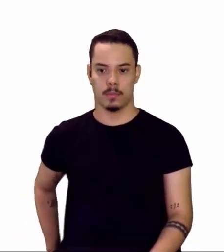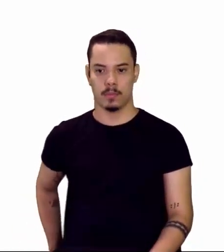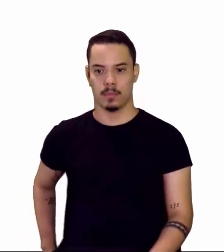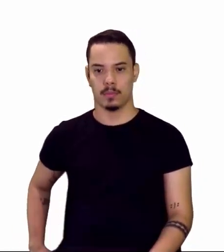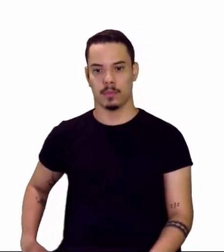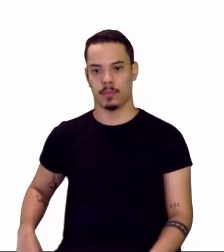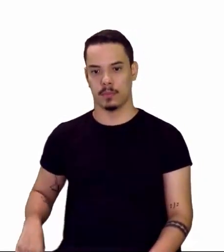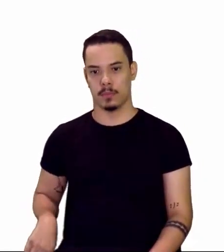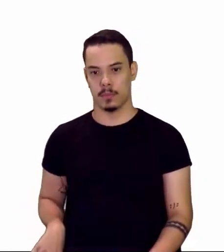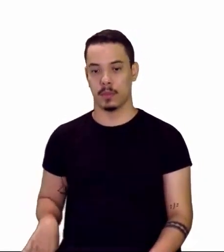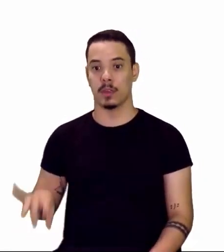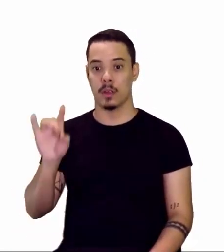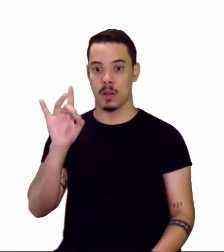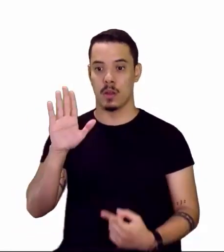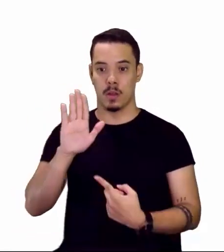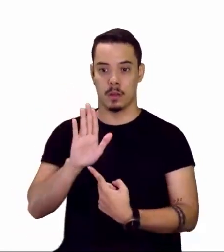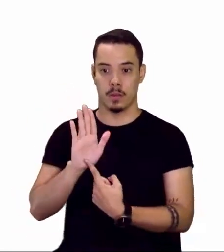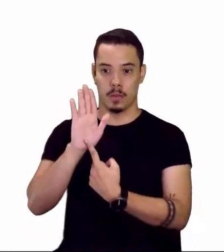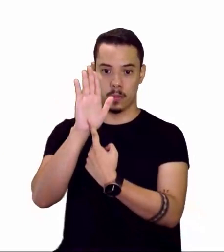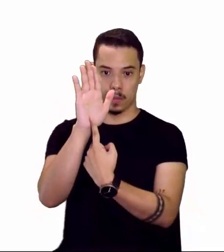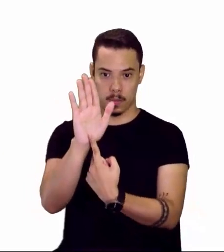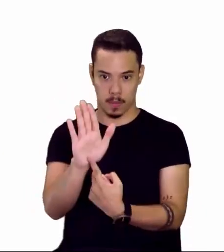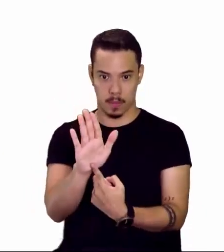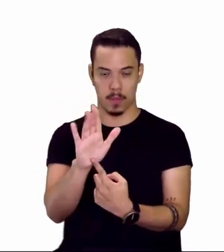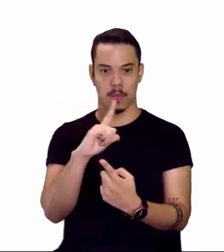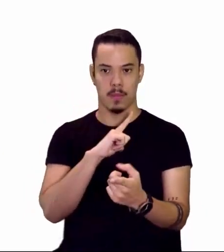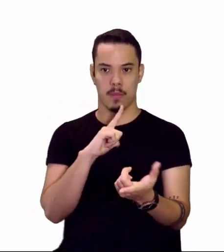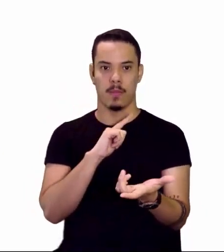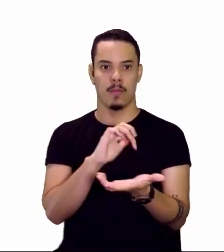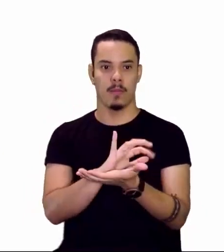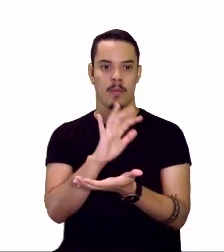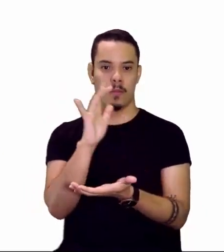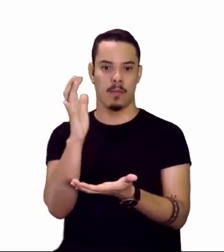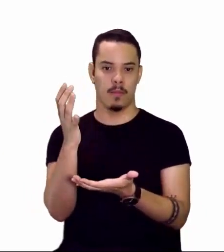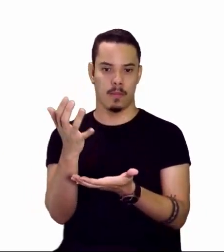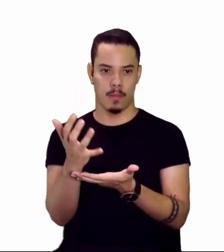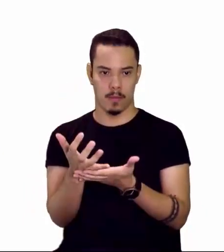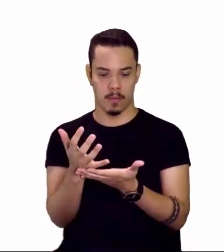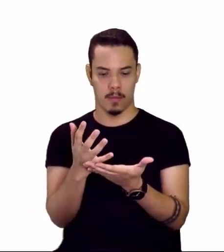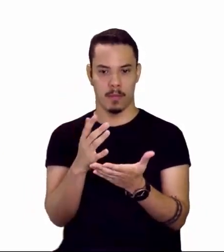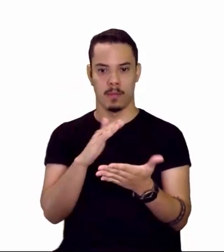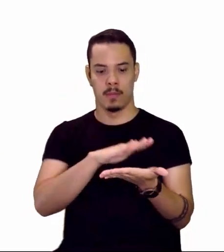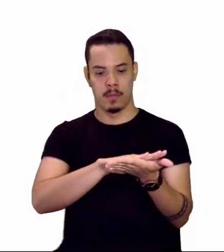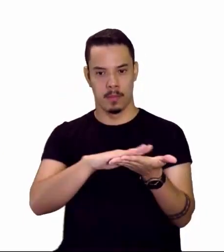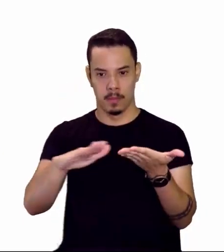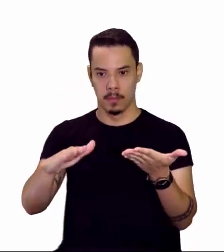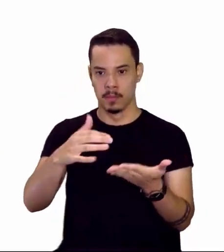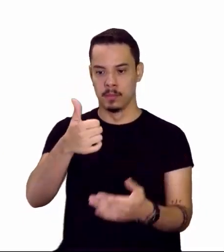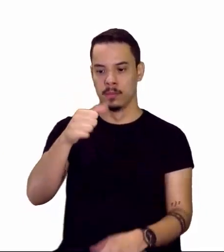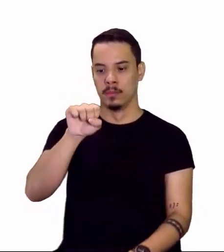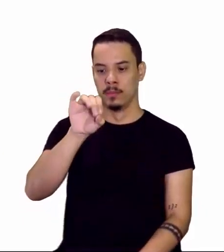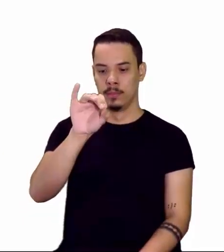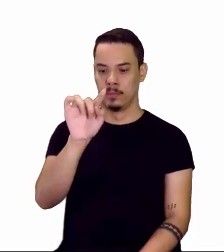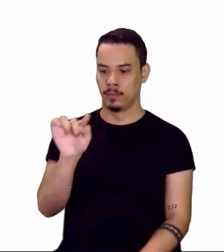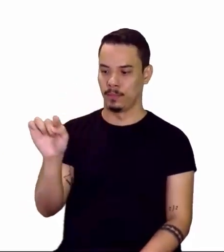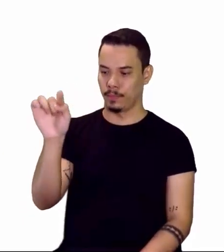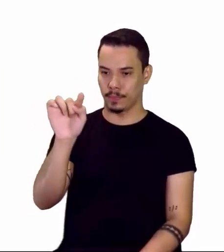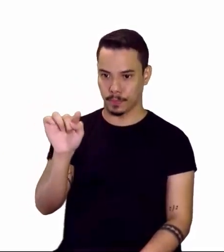aí, só mostrando que a geometria linear de 180 graus,